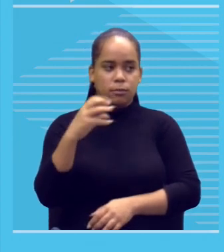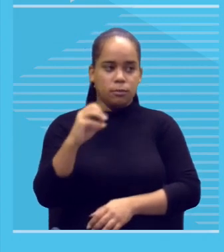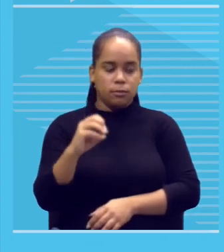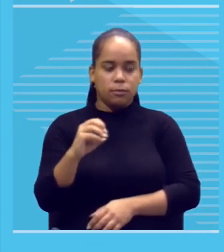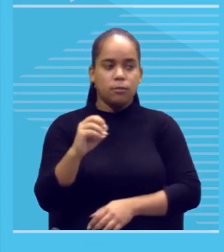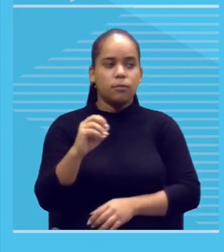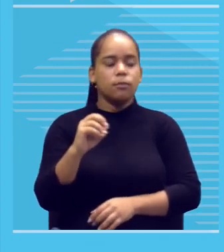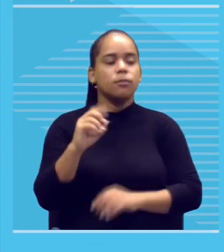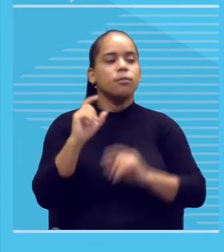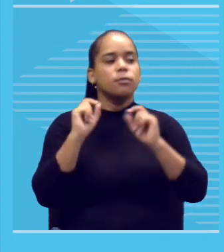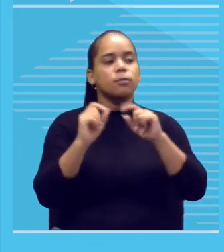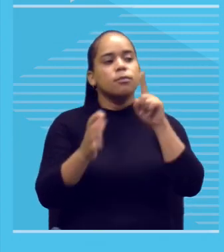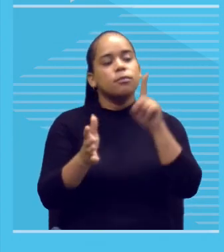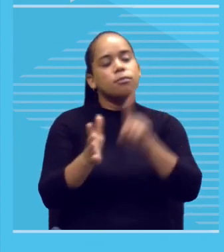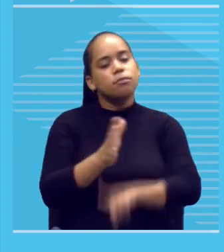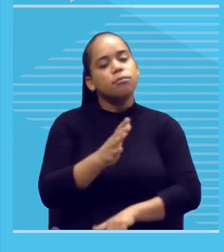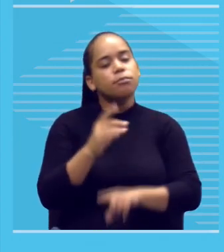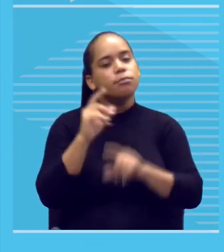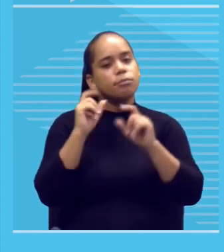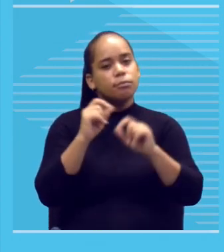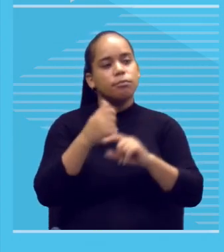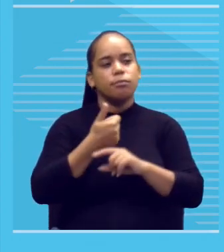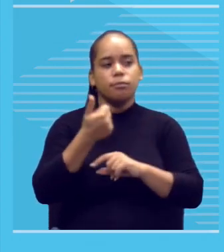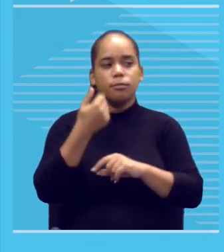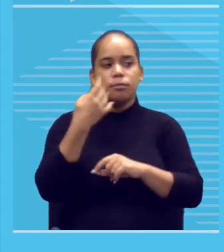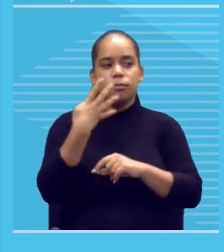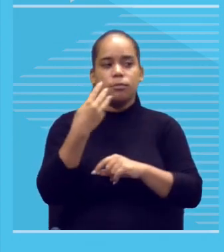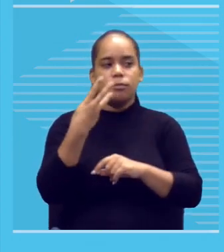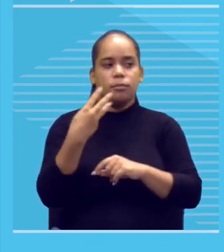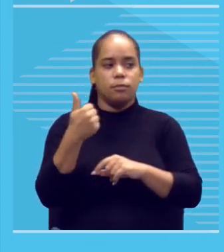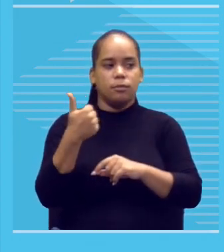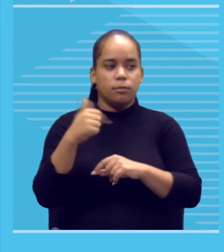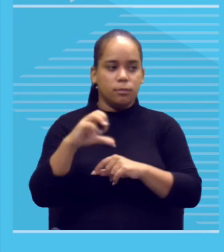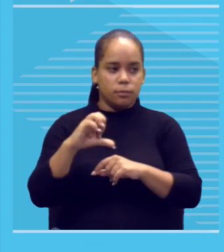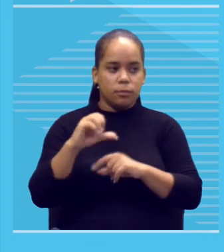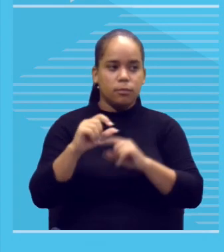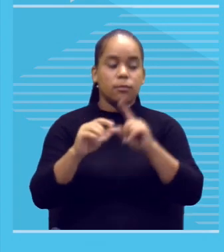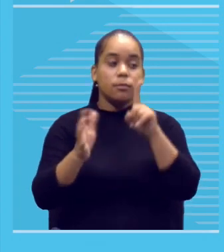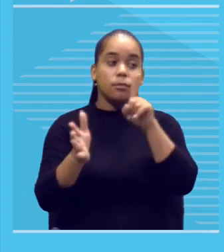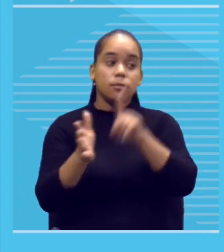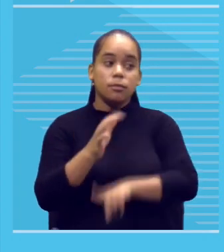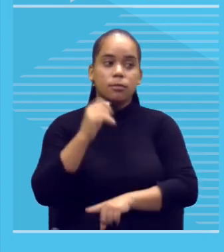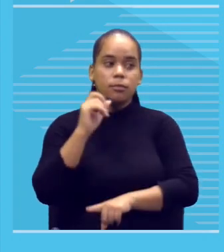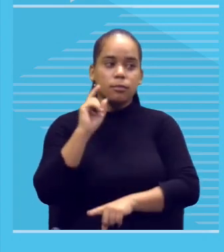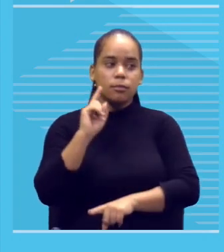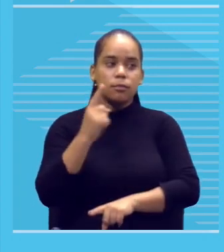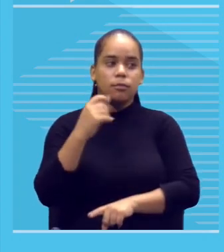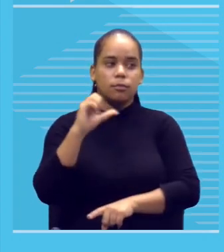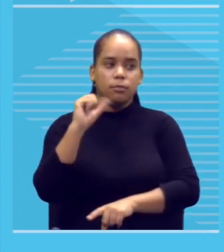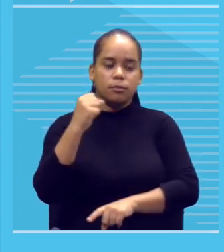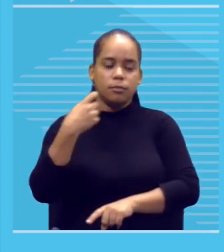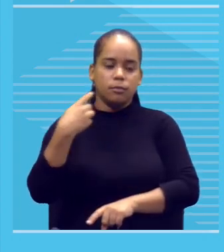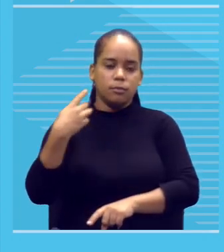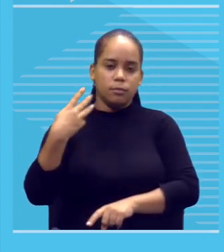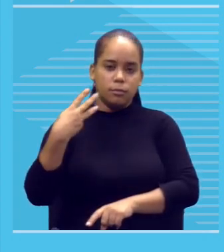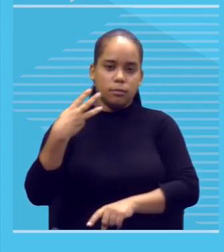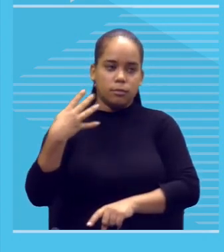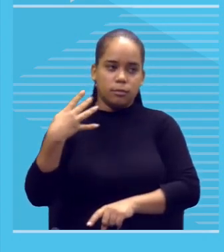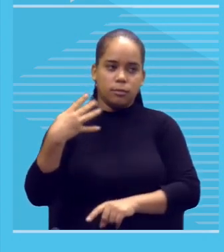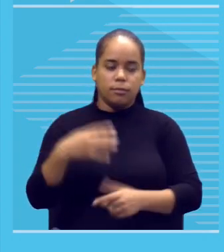a primeira parcela 4319 - a segunda parcela